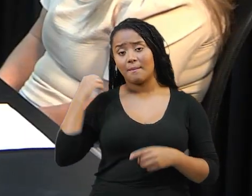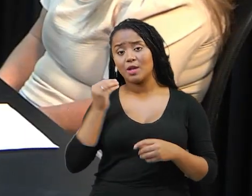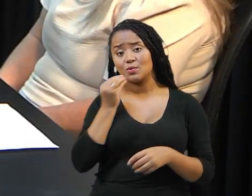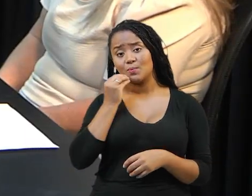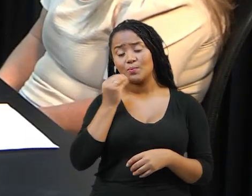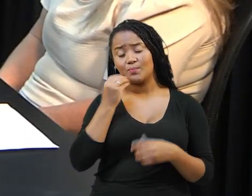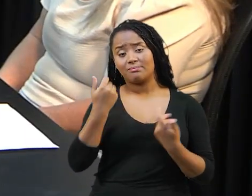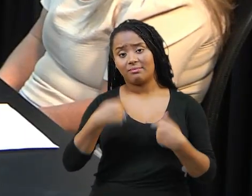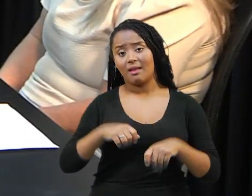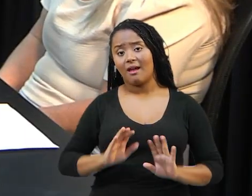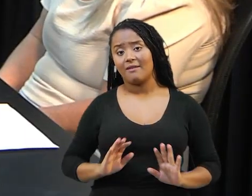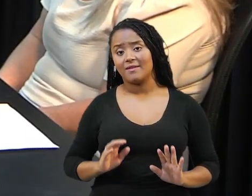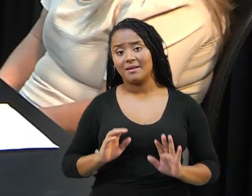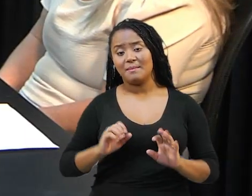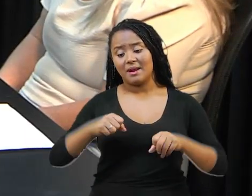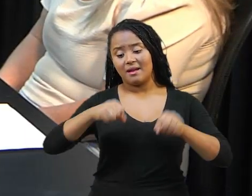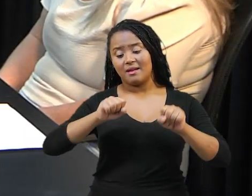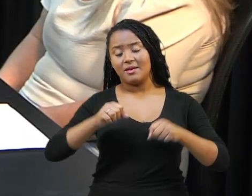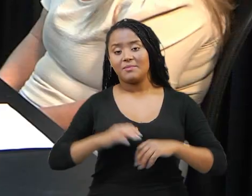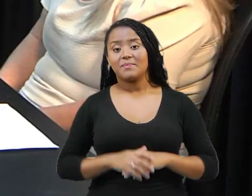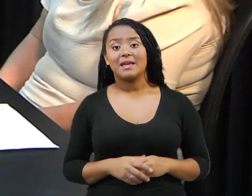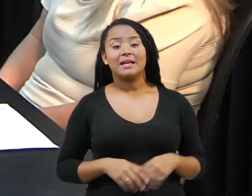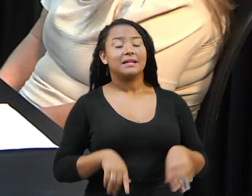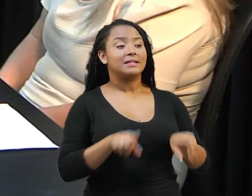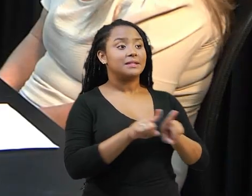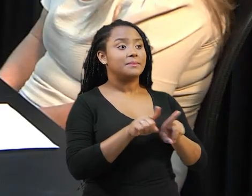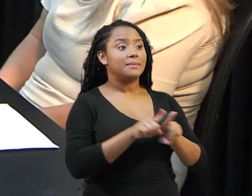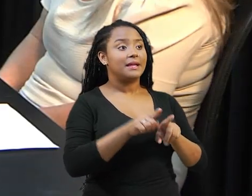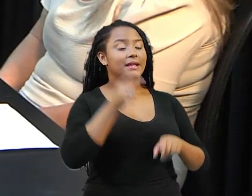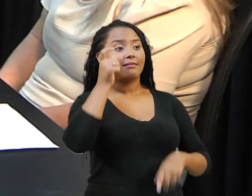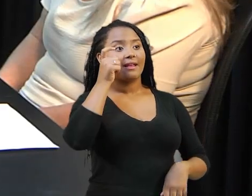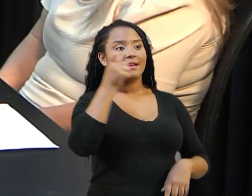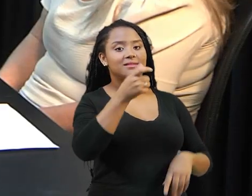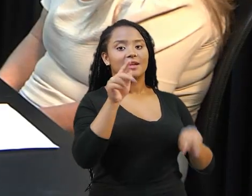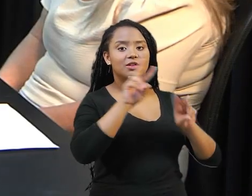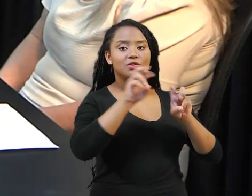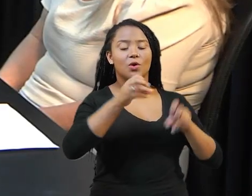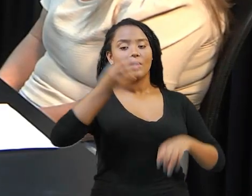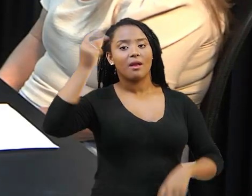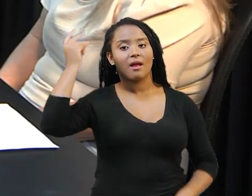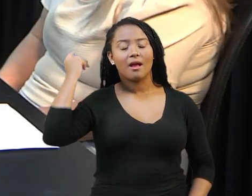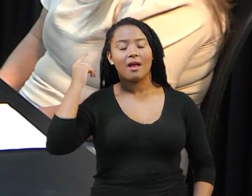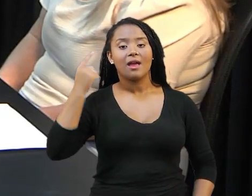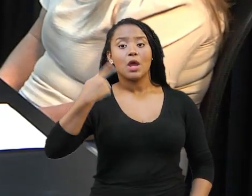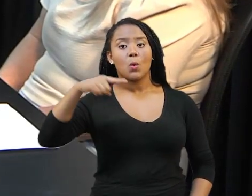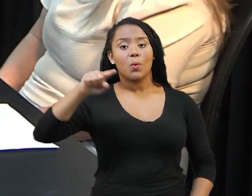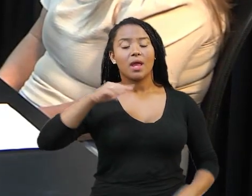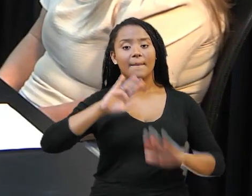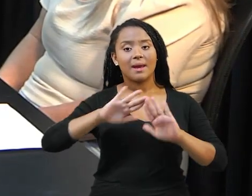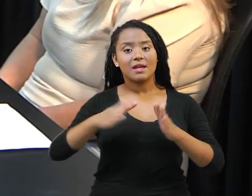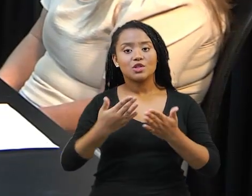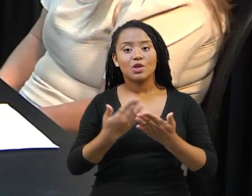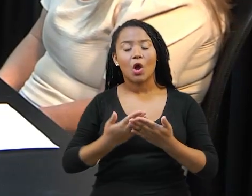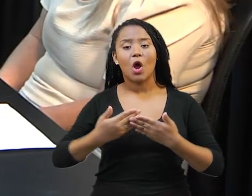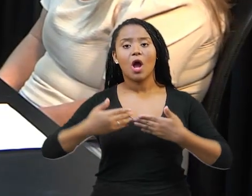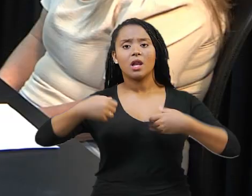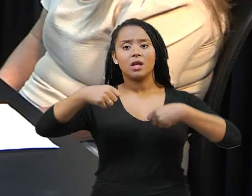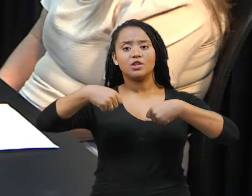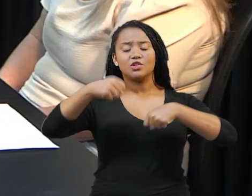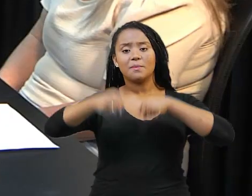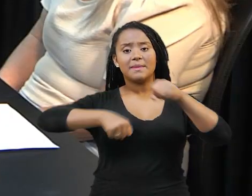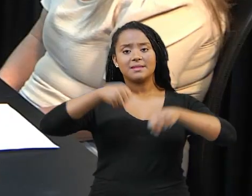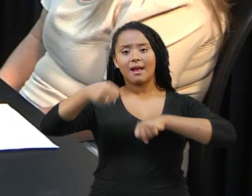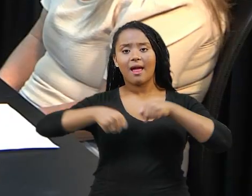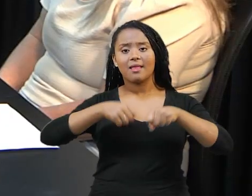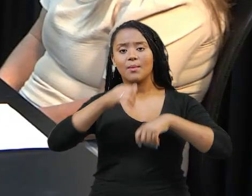Então, e outra coisa interessante da nossa época, a gente ia para a escola de bicicleta, né? Isso era comum. Sim. Então, fazia inglês,